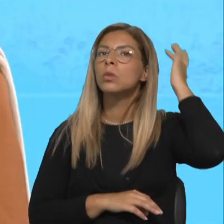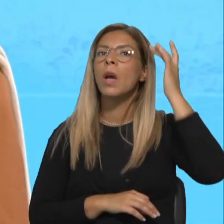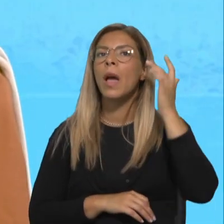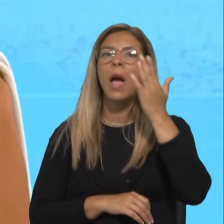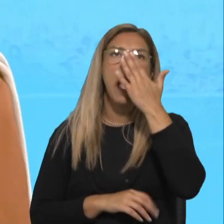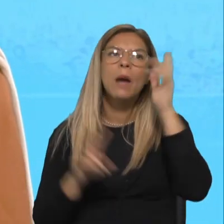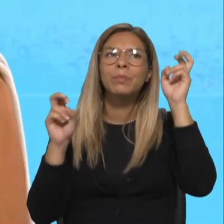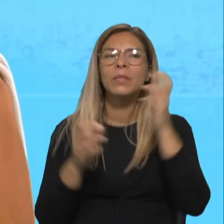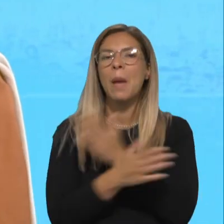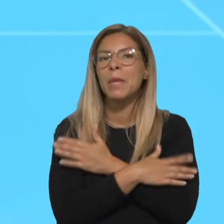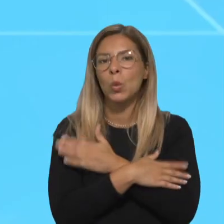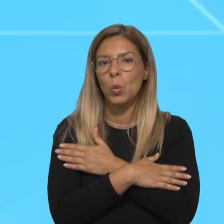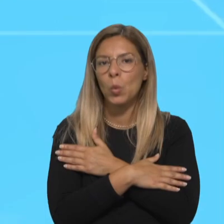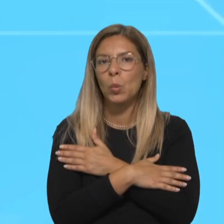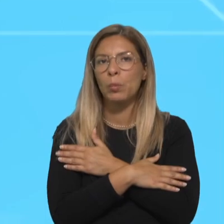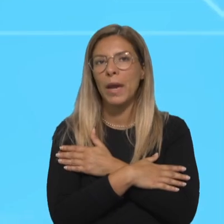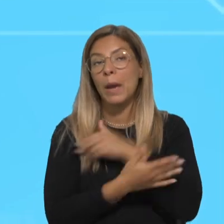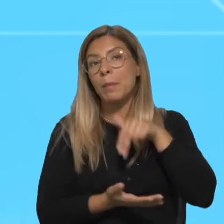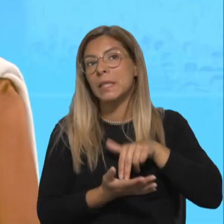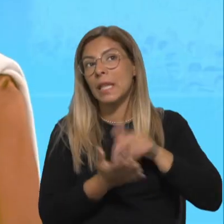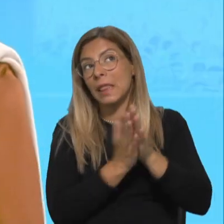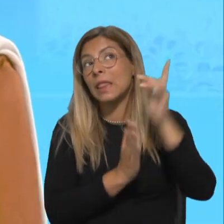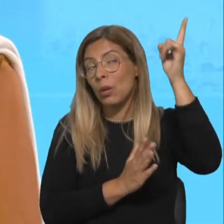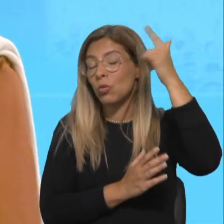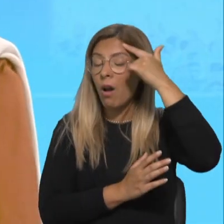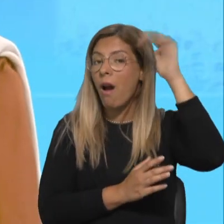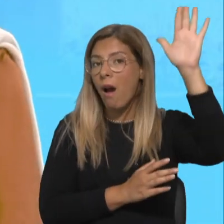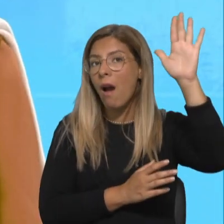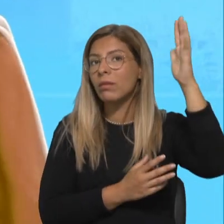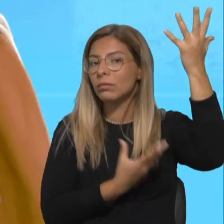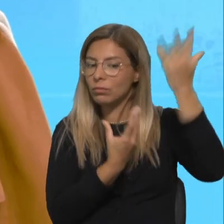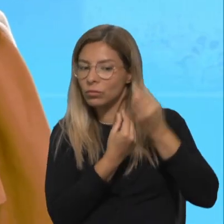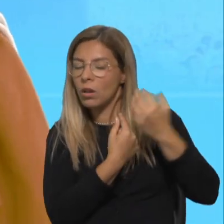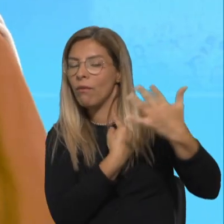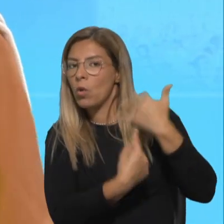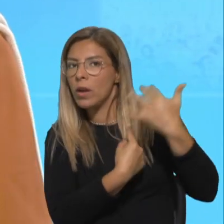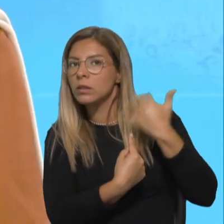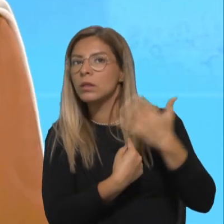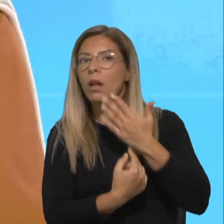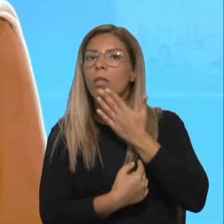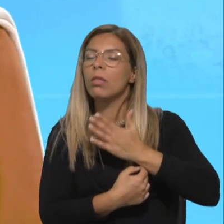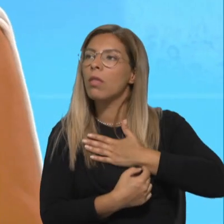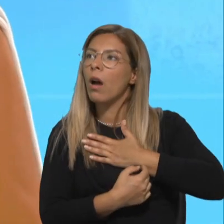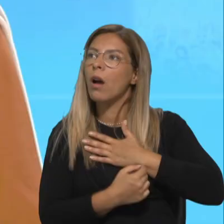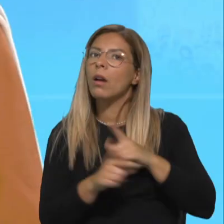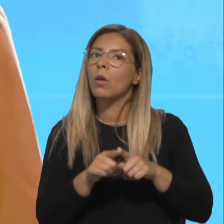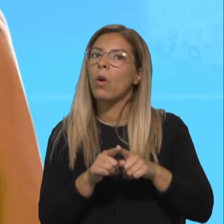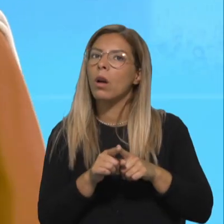De um essa amigo. presença de Deus, não é? De Deus, presença... sim. Este que nos inspira, que nos dá os seus...